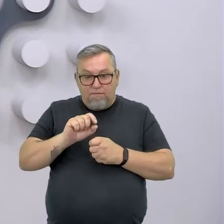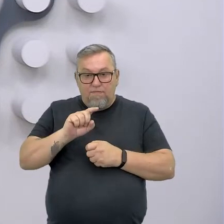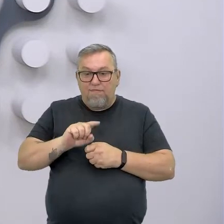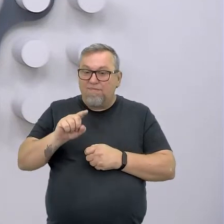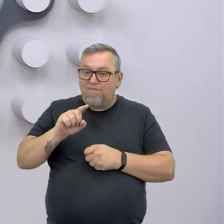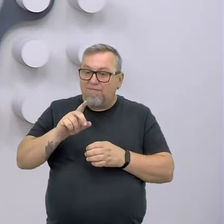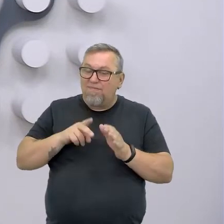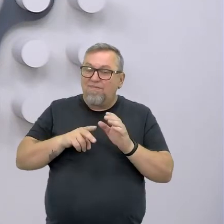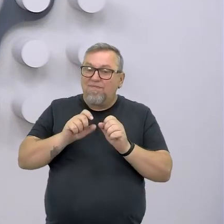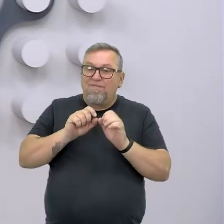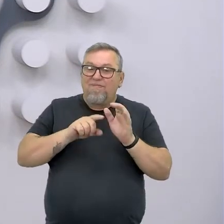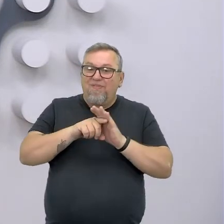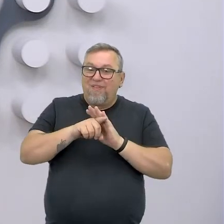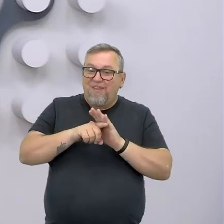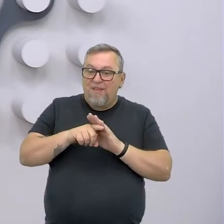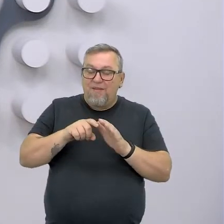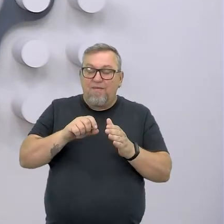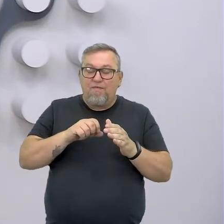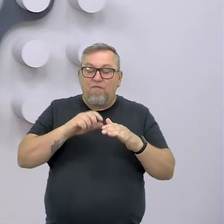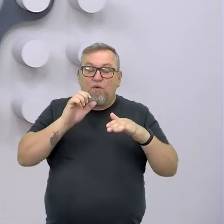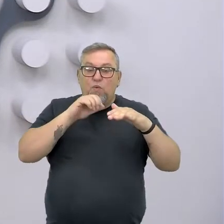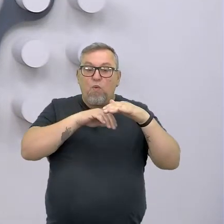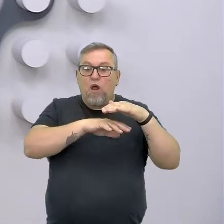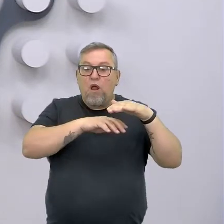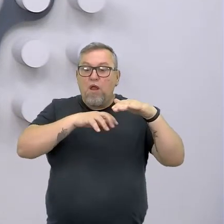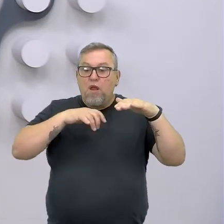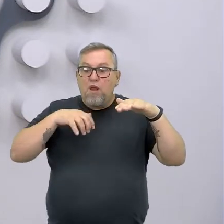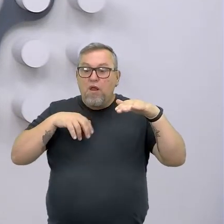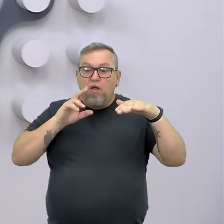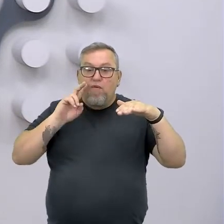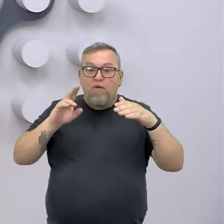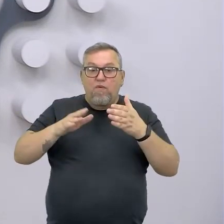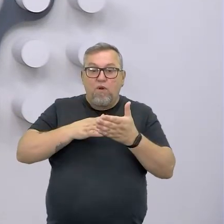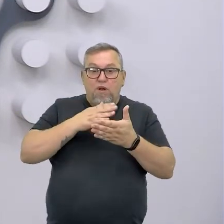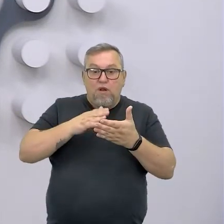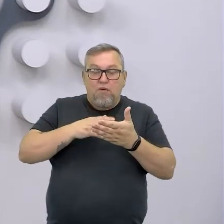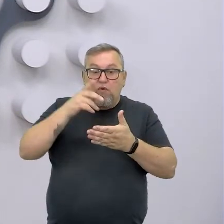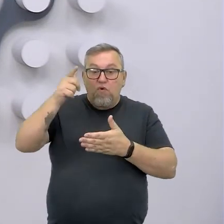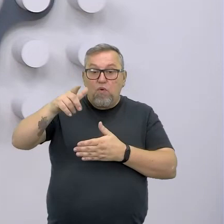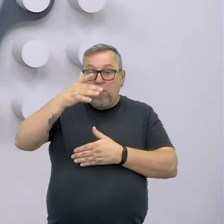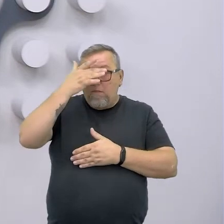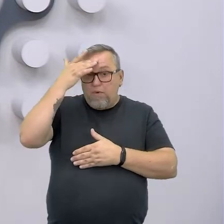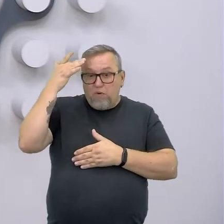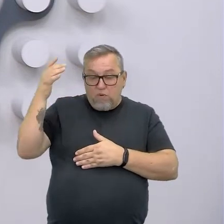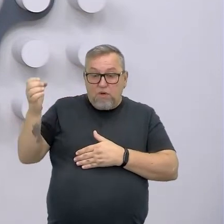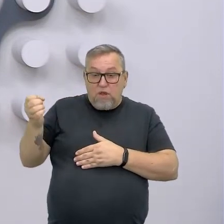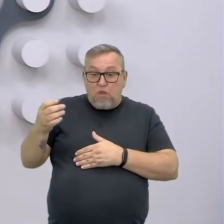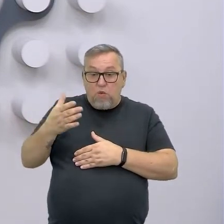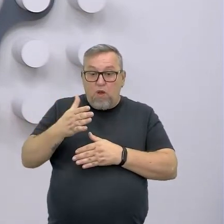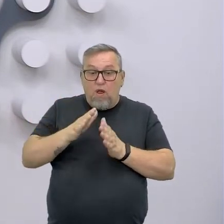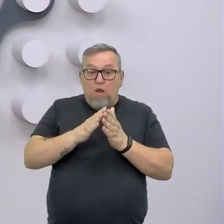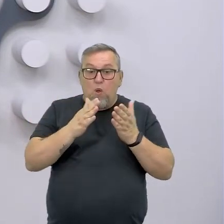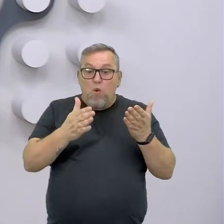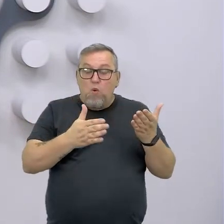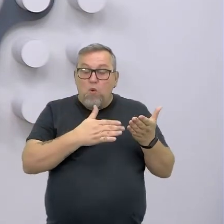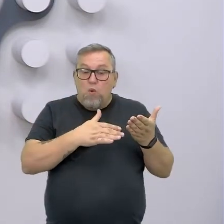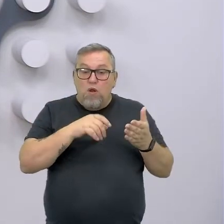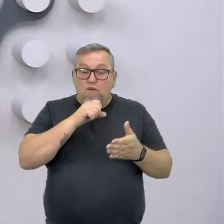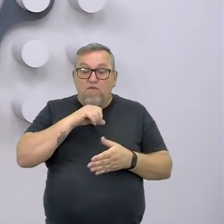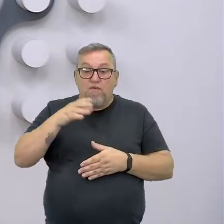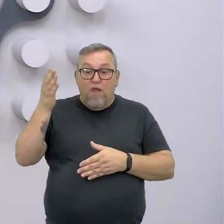sempre lá para um arquivo, ele vai ler os livros de historiadores atuais e de